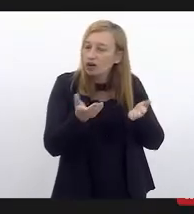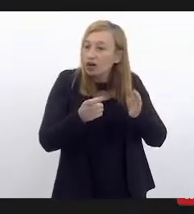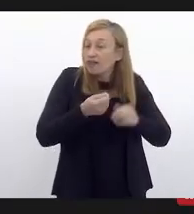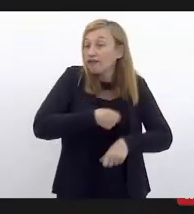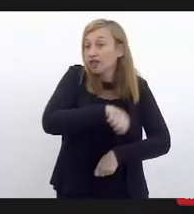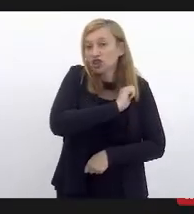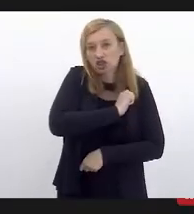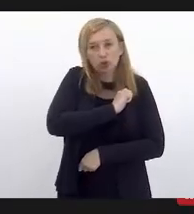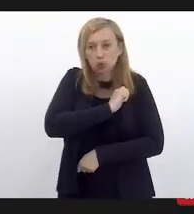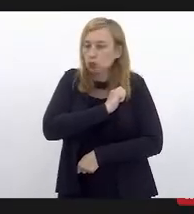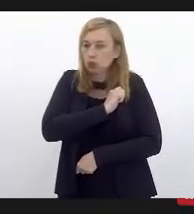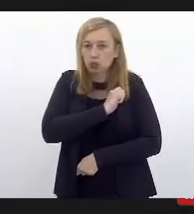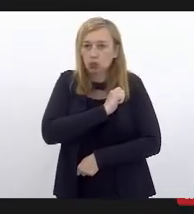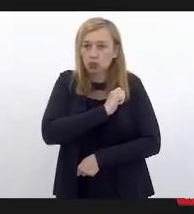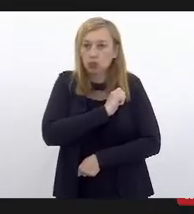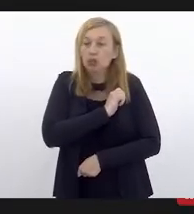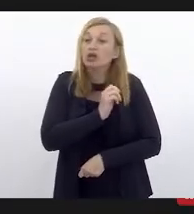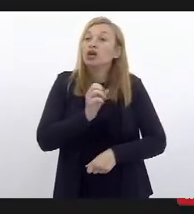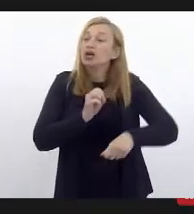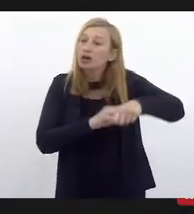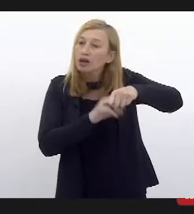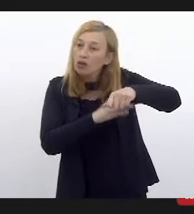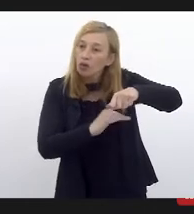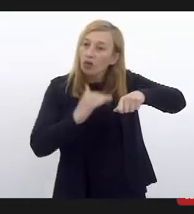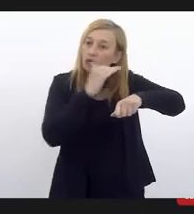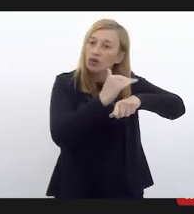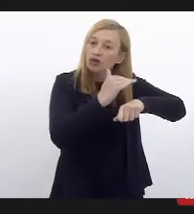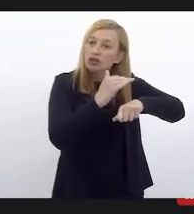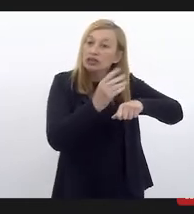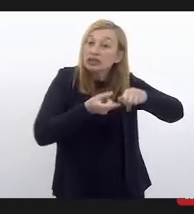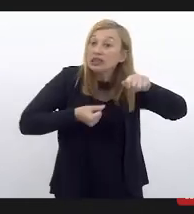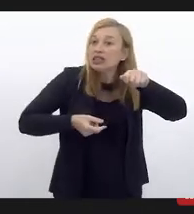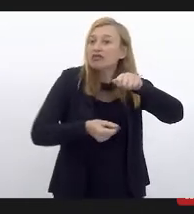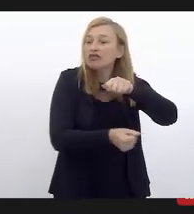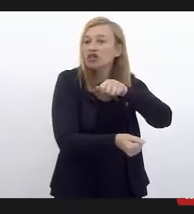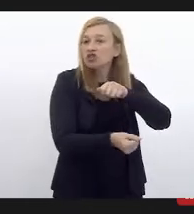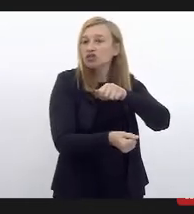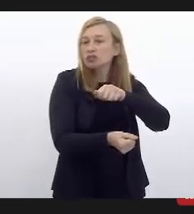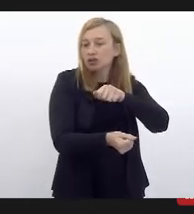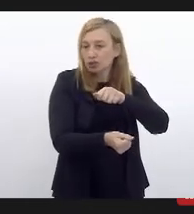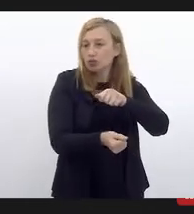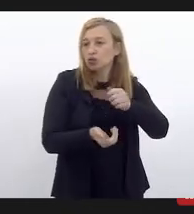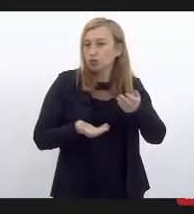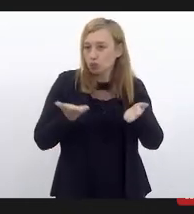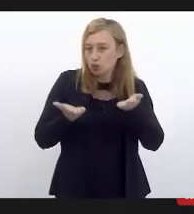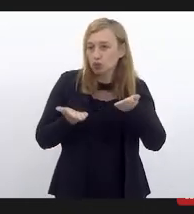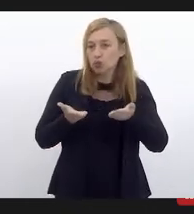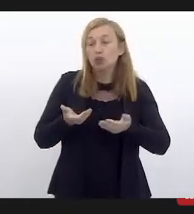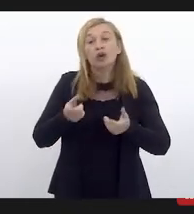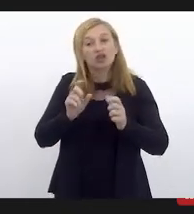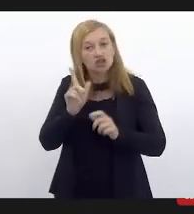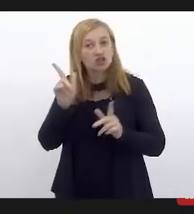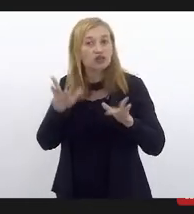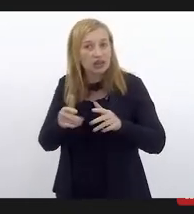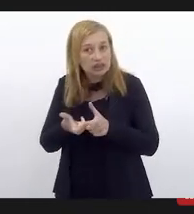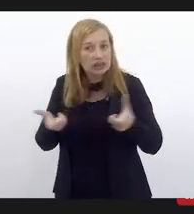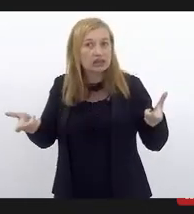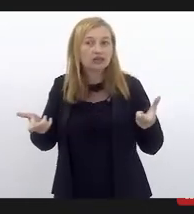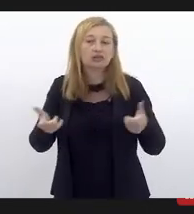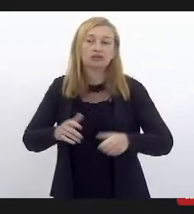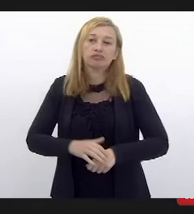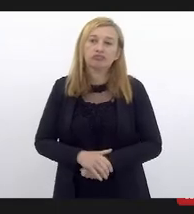fiscal. Ele é um fundo de estabilização do investimento mínimo. Essa é uma grande diferença que tem que ficar